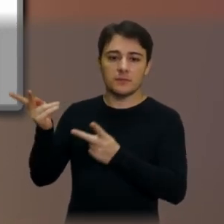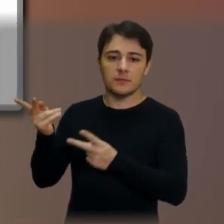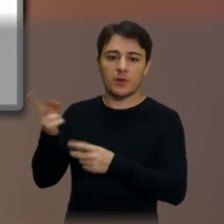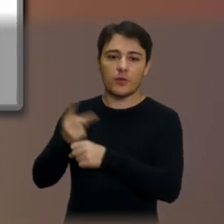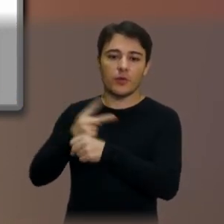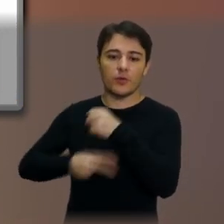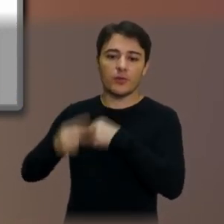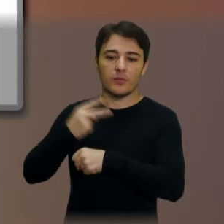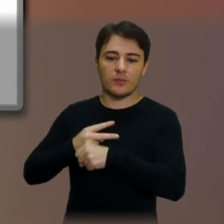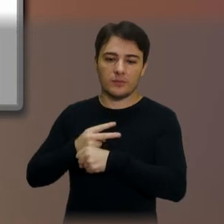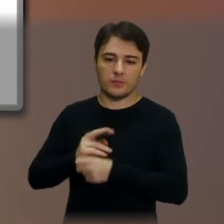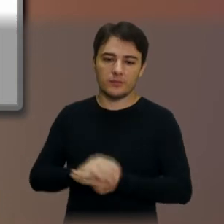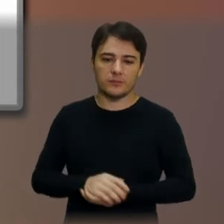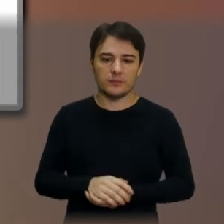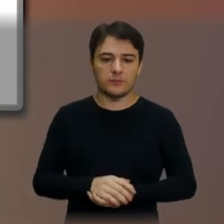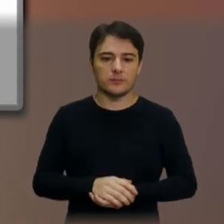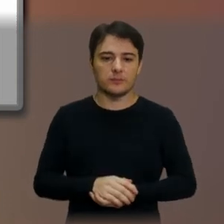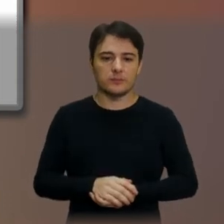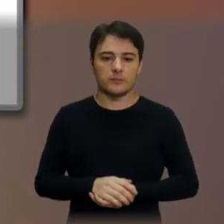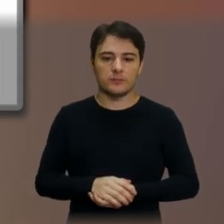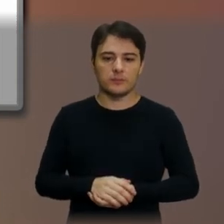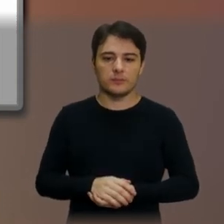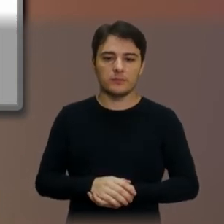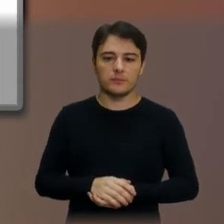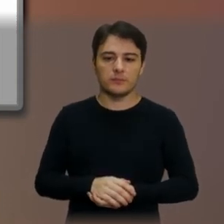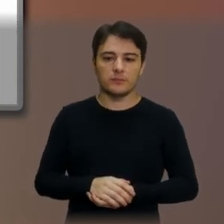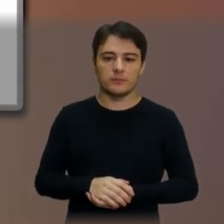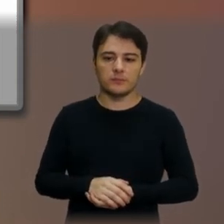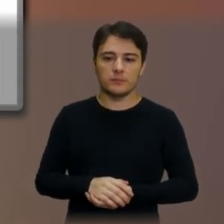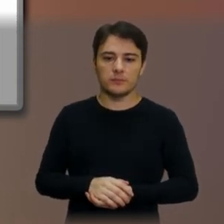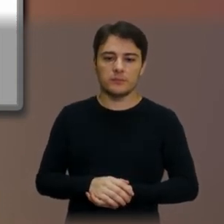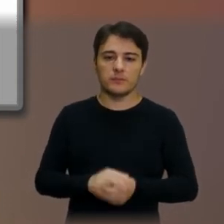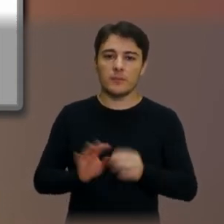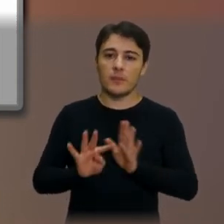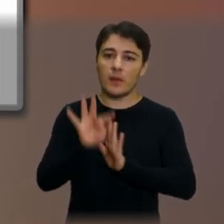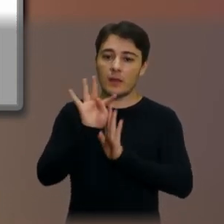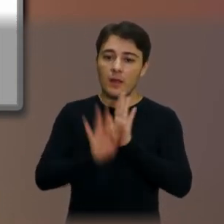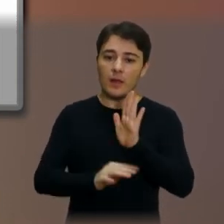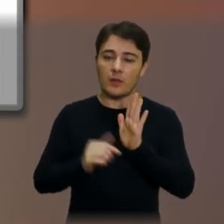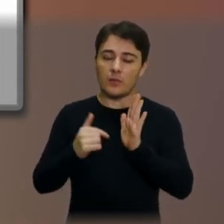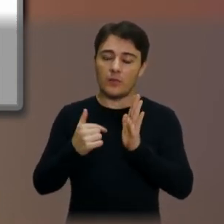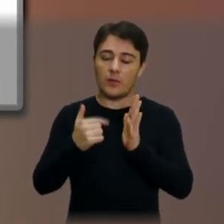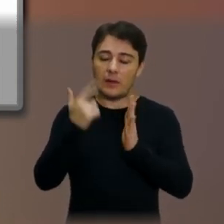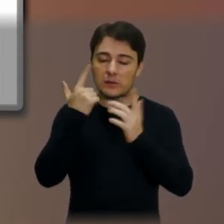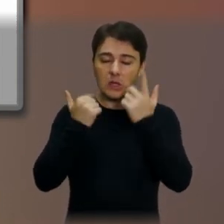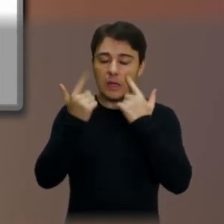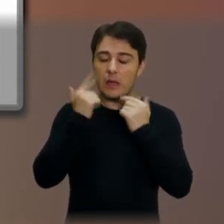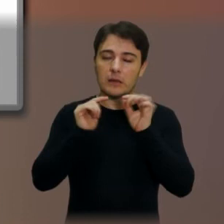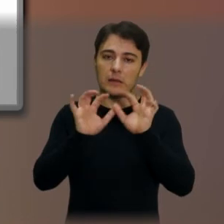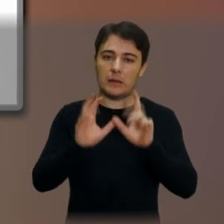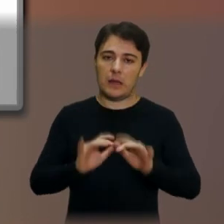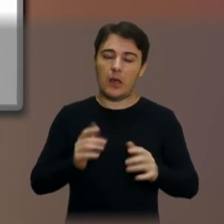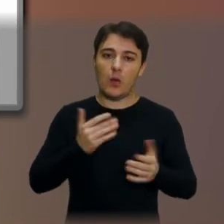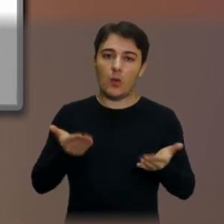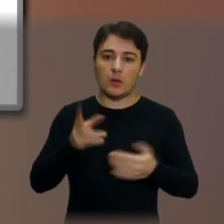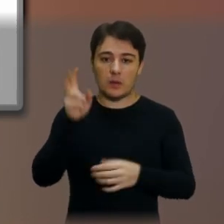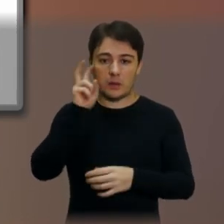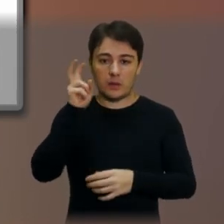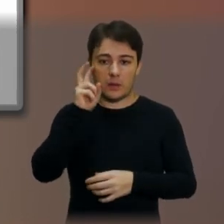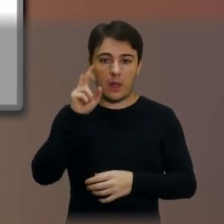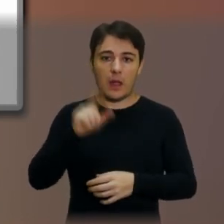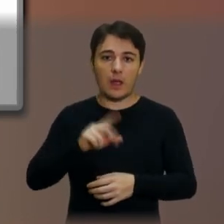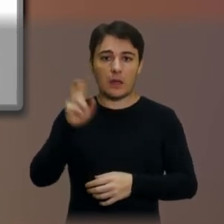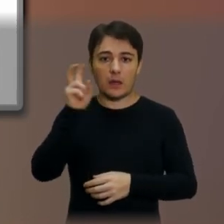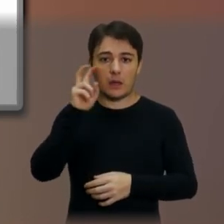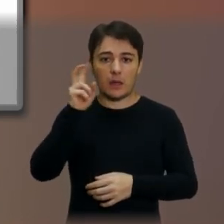a ele dois anos atrás o que tanto amava escrever um texto em prantos nada fácil hoje é quinta-feira para a liturgia da igreja